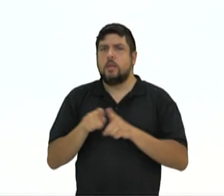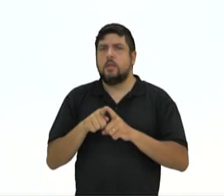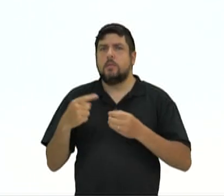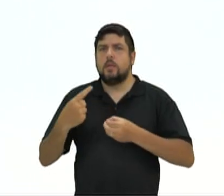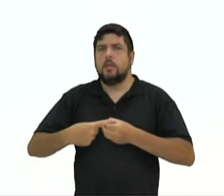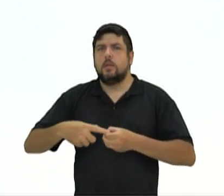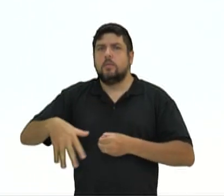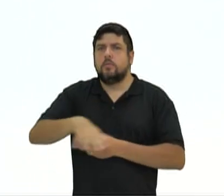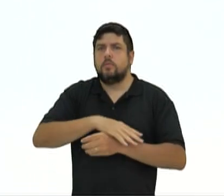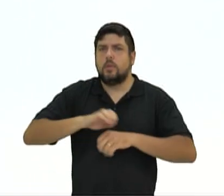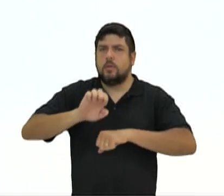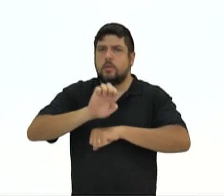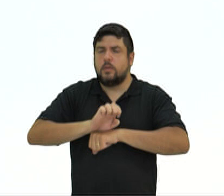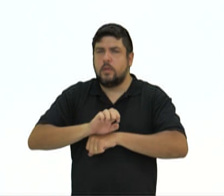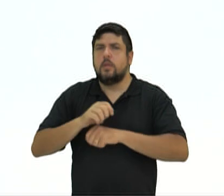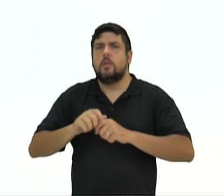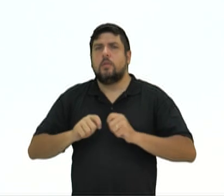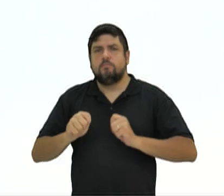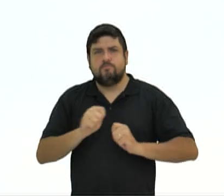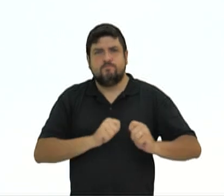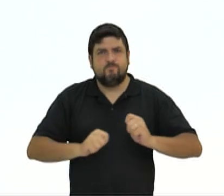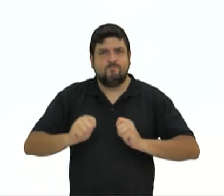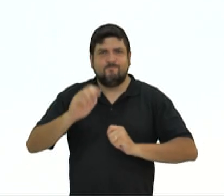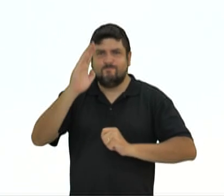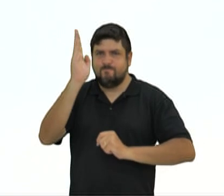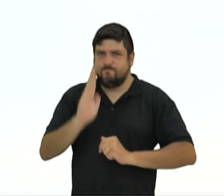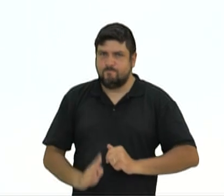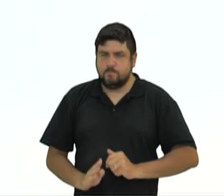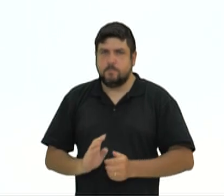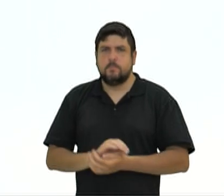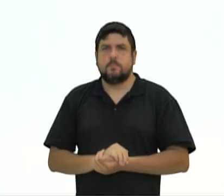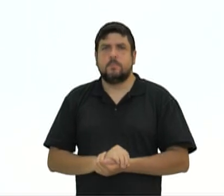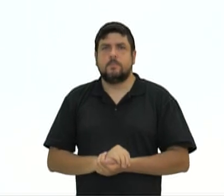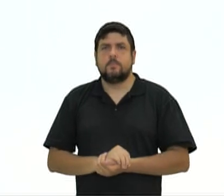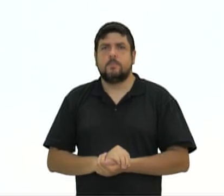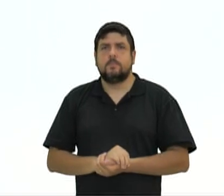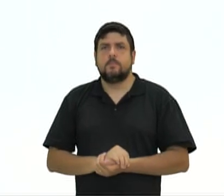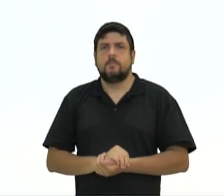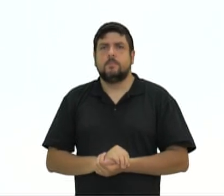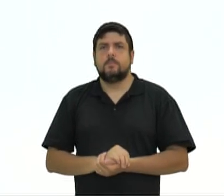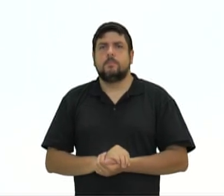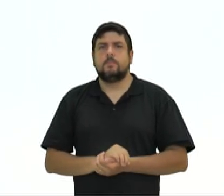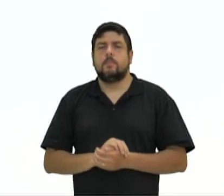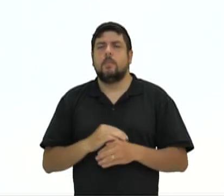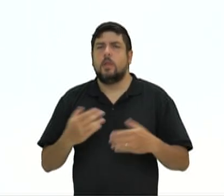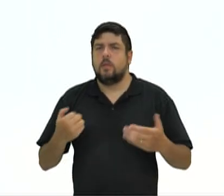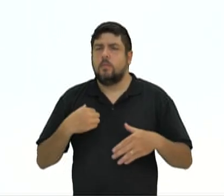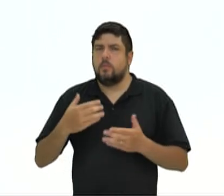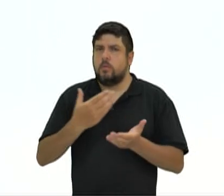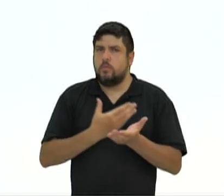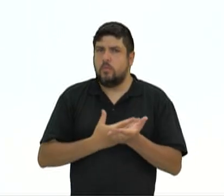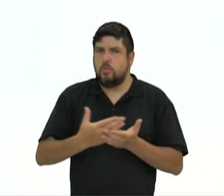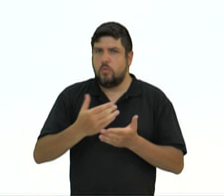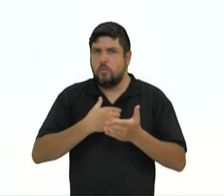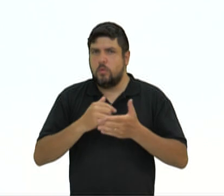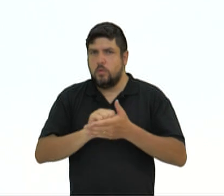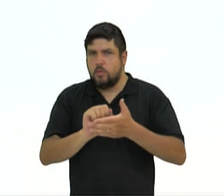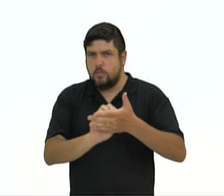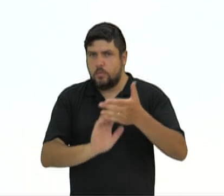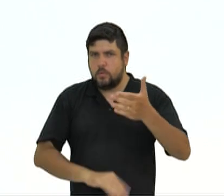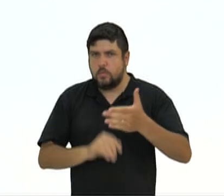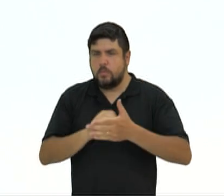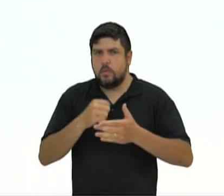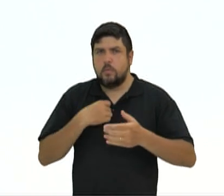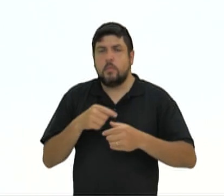no nosso estado e aí no Brasil, Tá bom? Então vamos lá. Então vamos começar com um exercício para